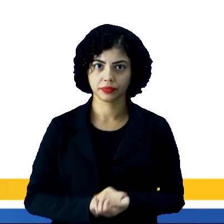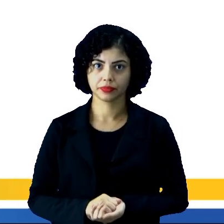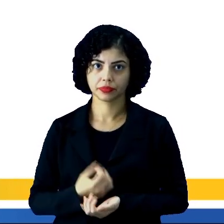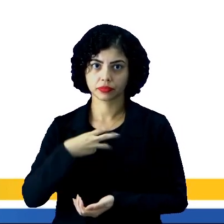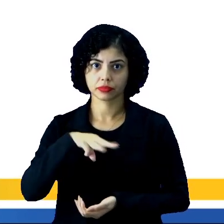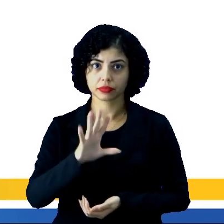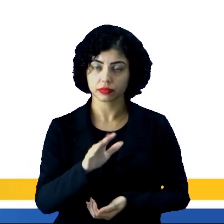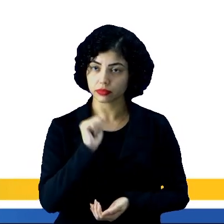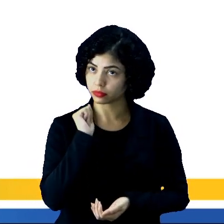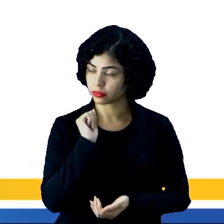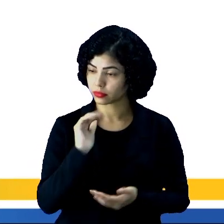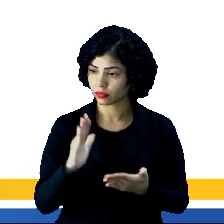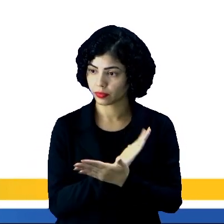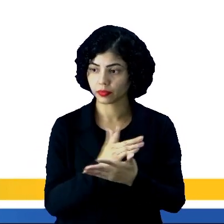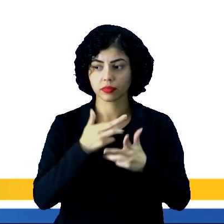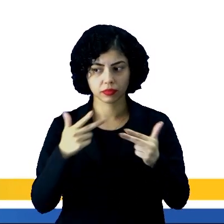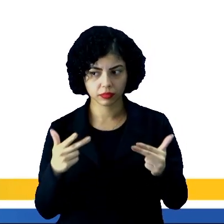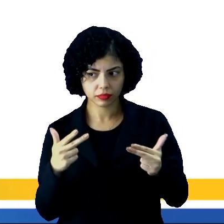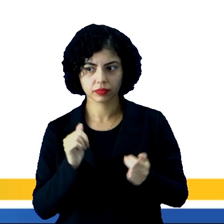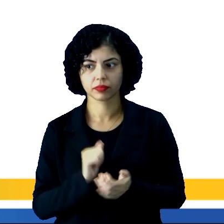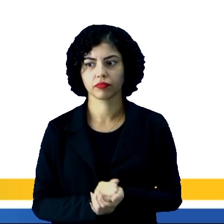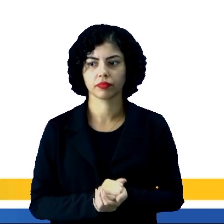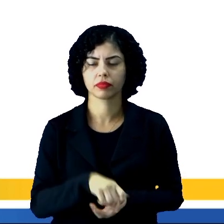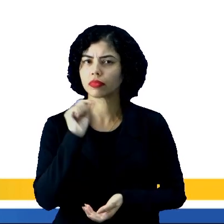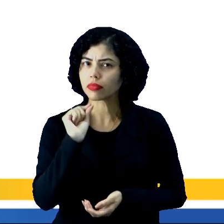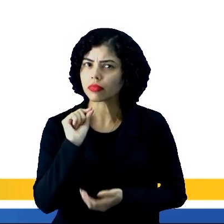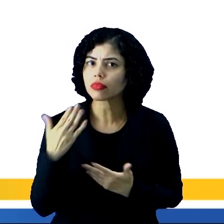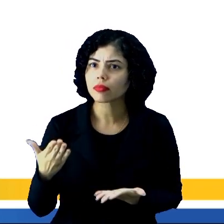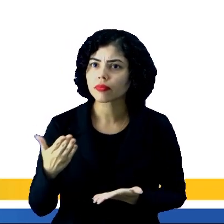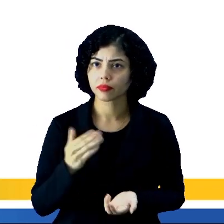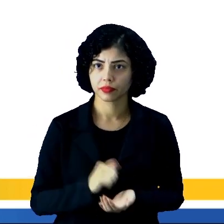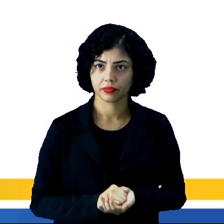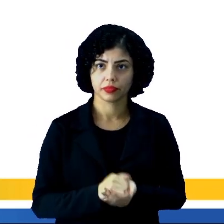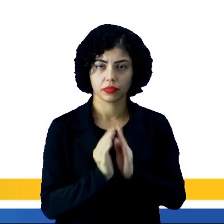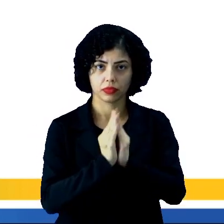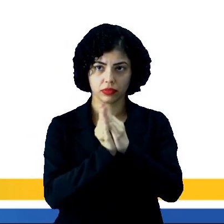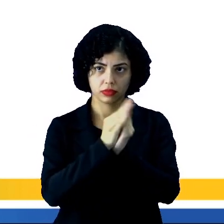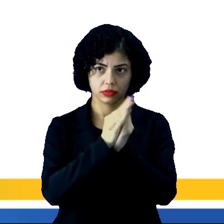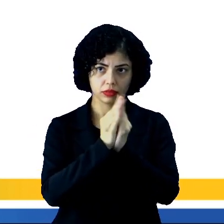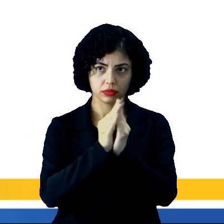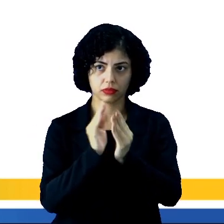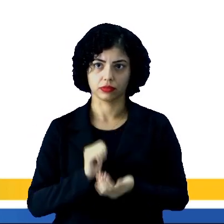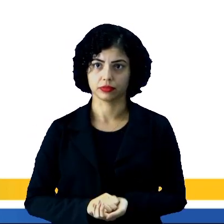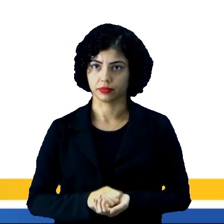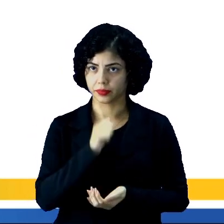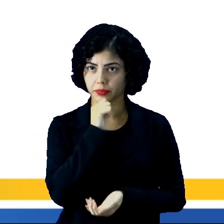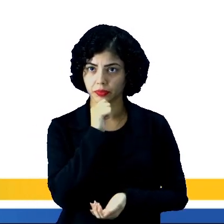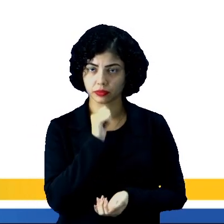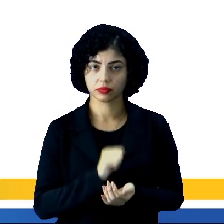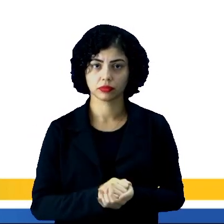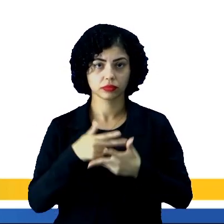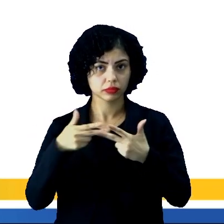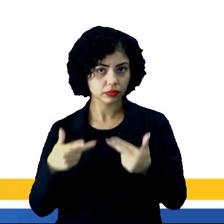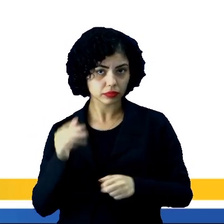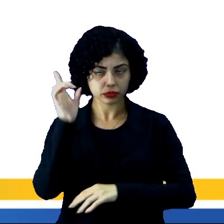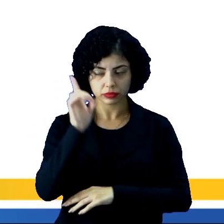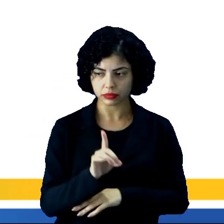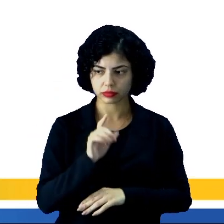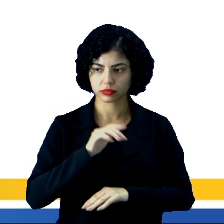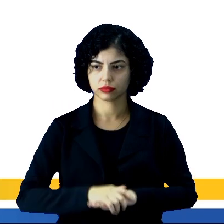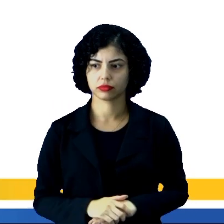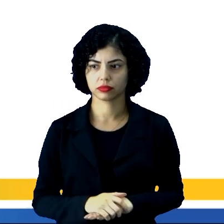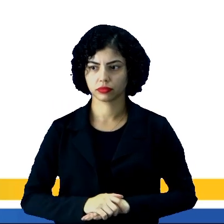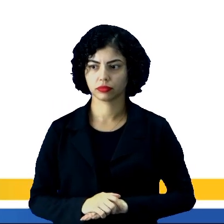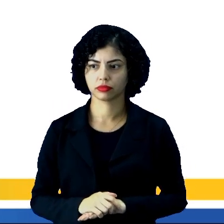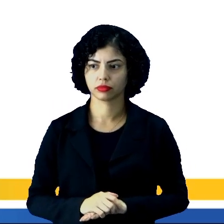quem pega pega alguma coisa pegar o quê ele balão Então esse balão é objeto direto